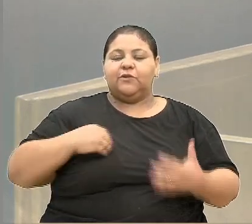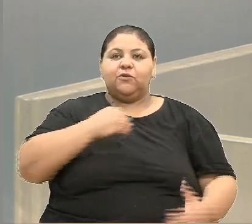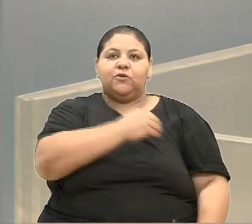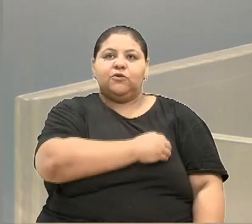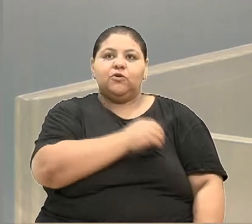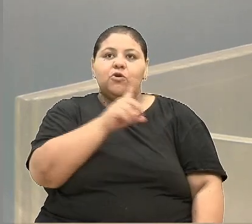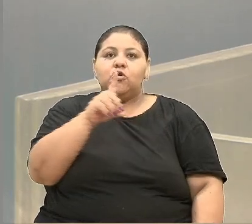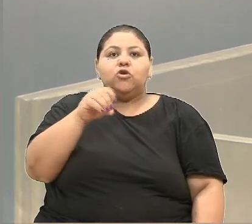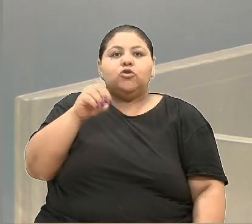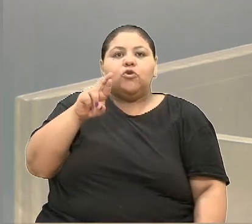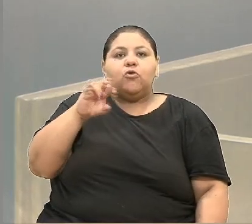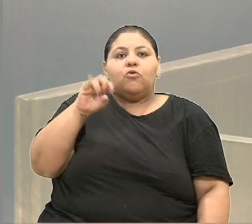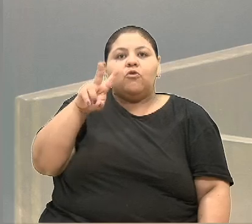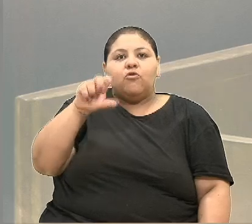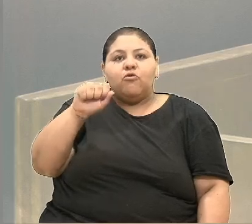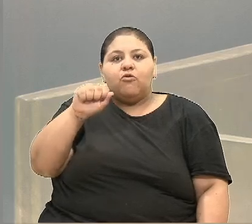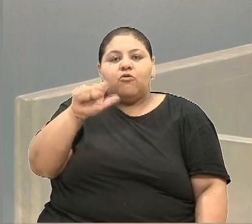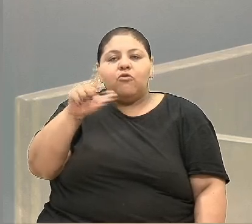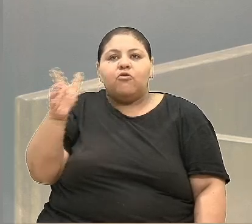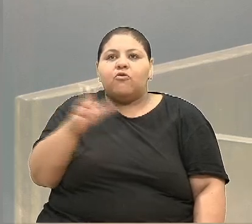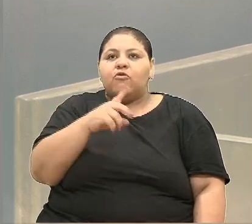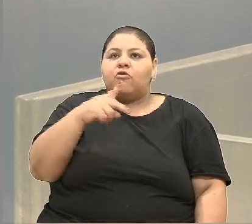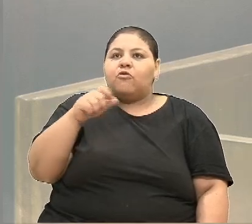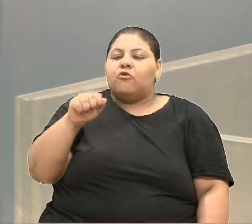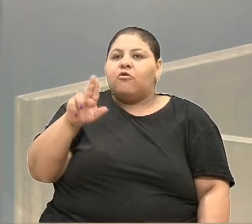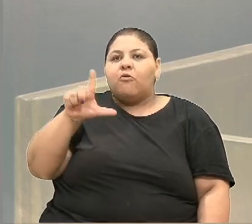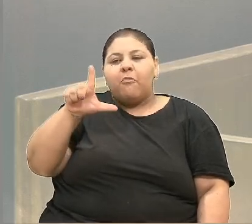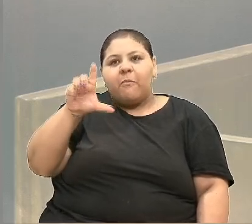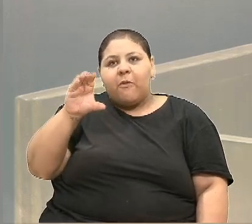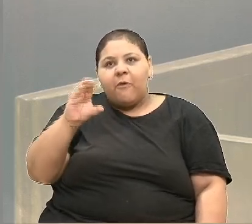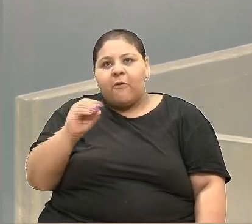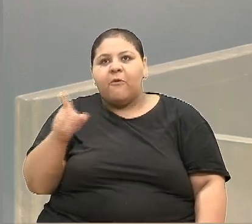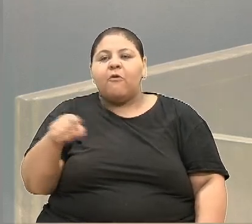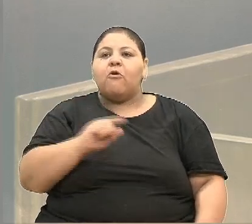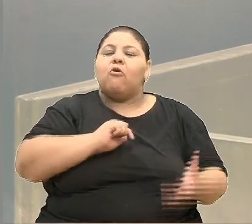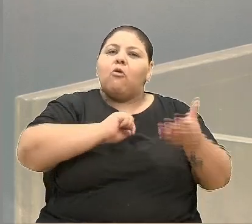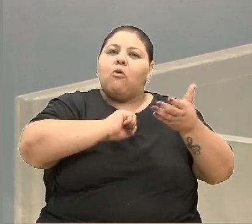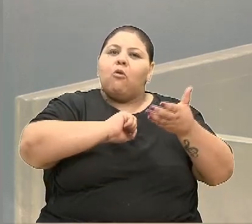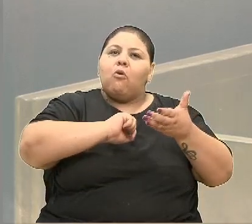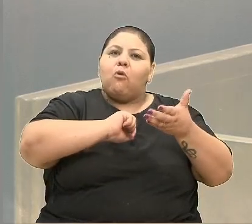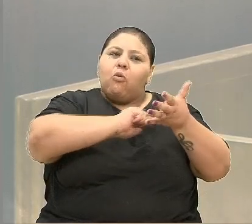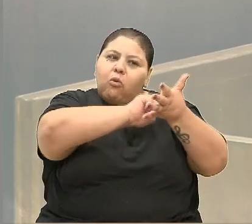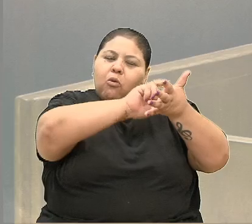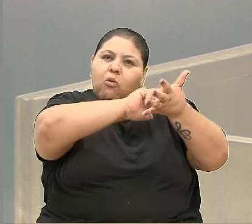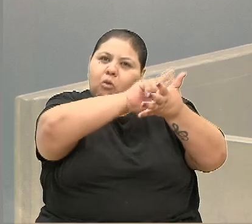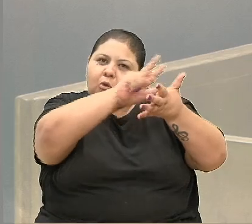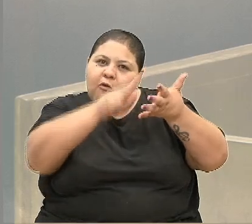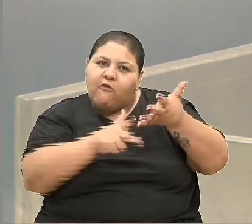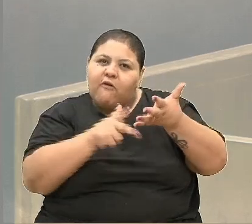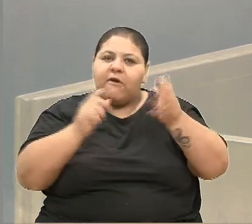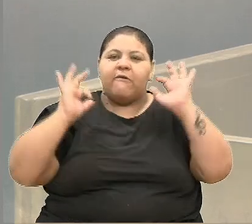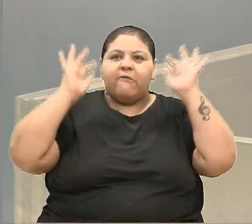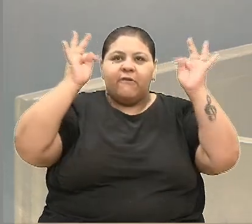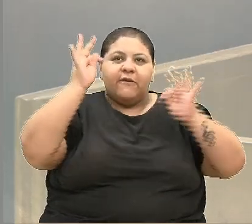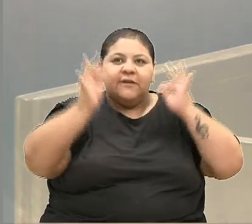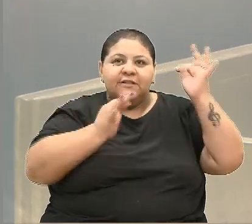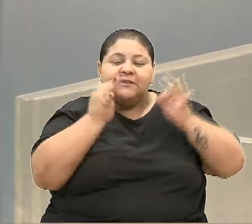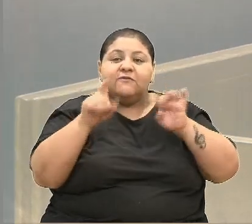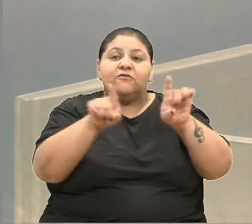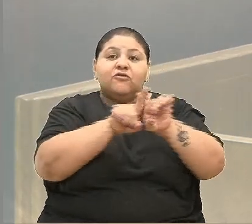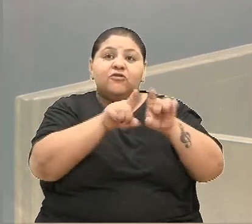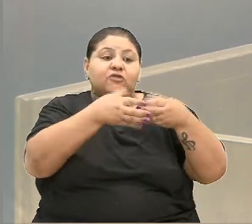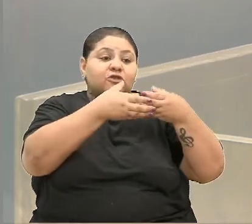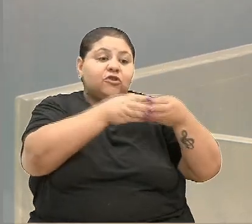Ramos, Paulo Alvarenga, que é do Ayurveda, assim como vários outros terapeutas, vão ter vivências